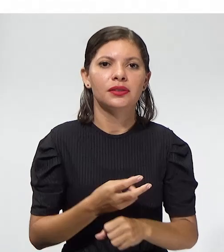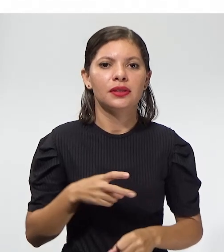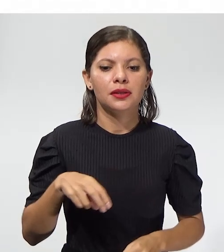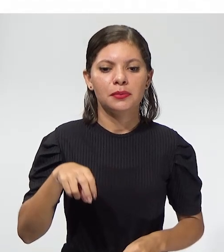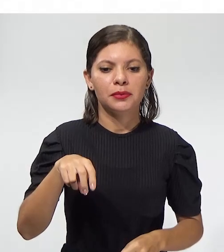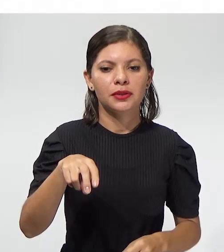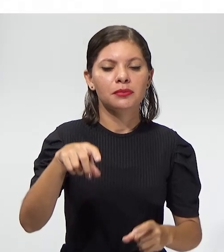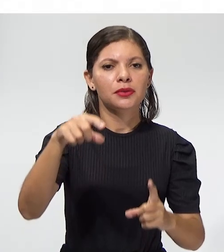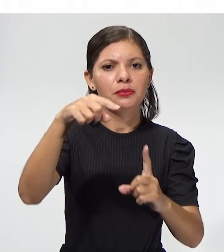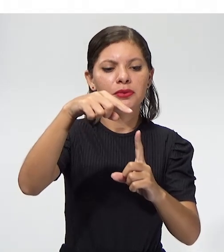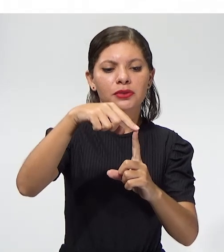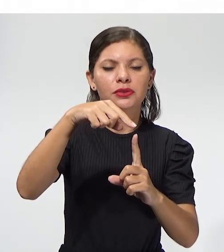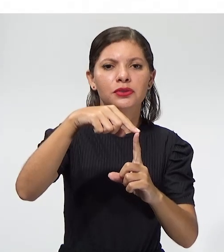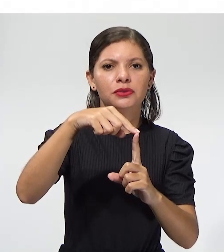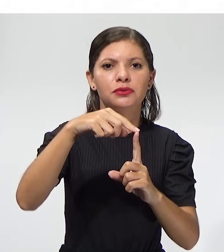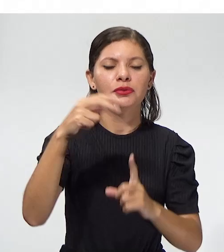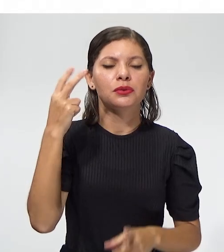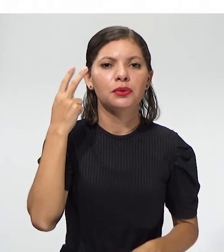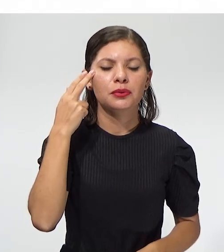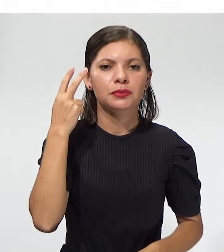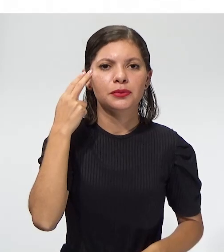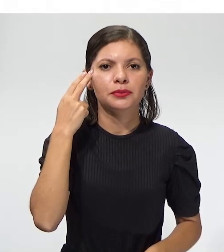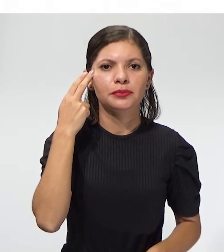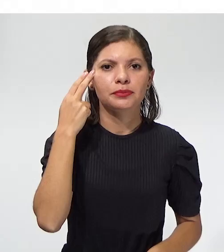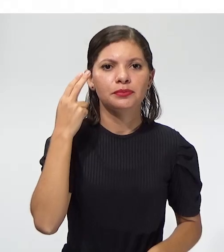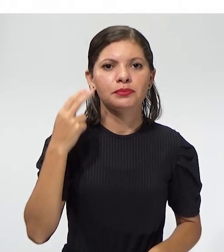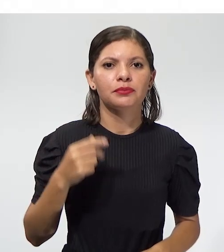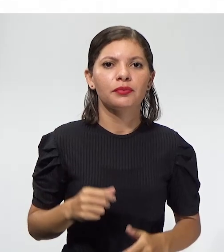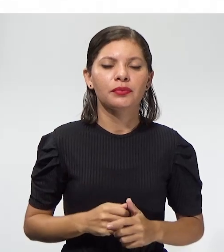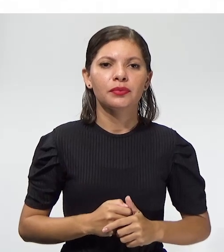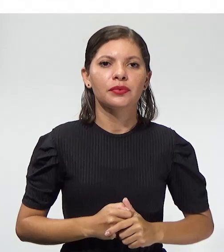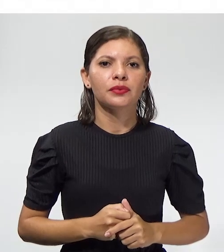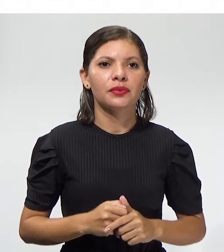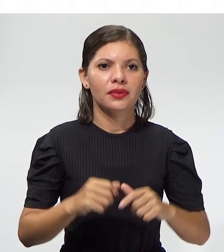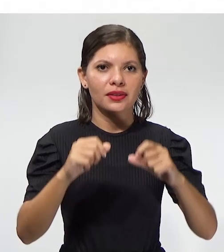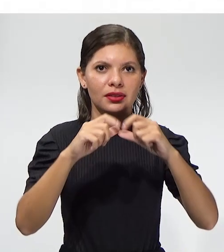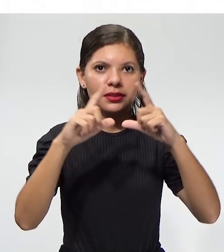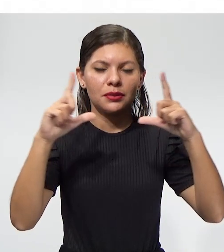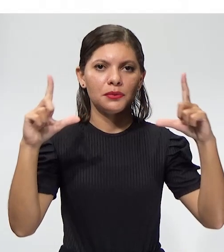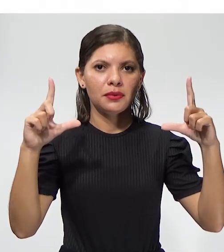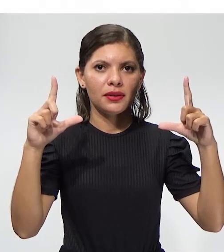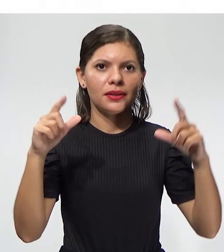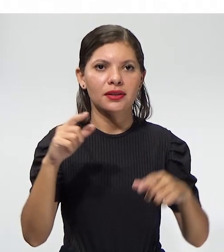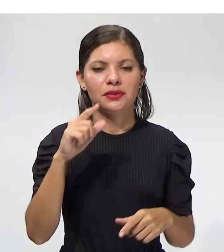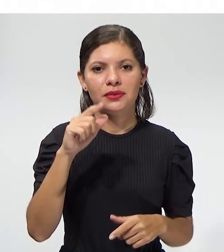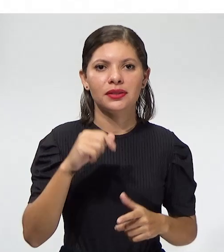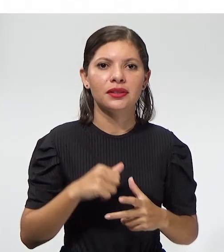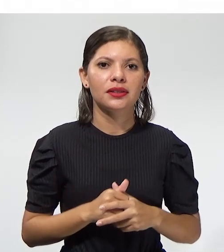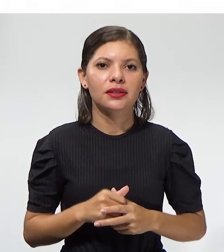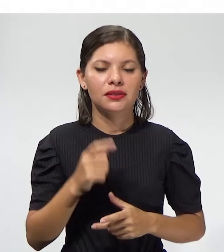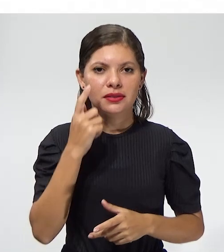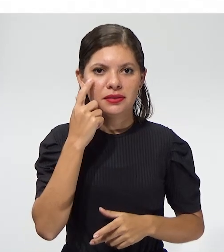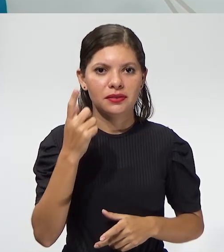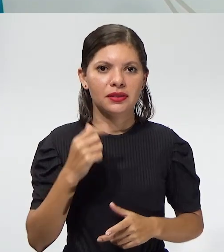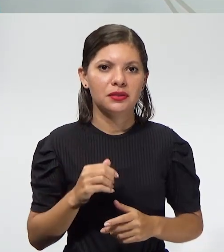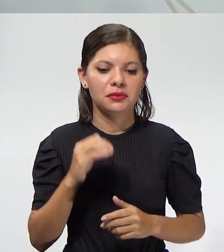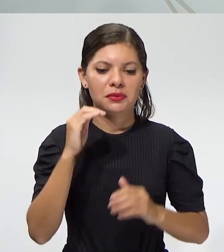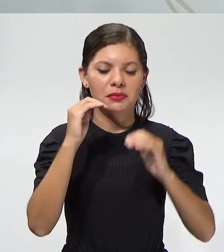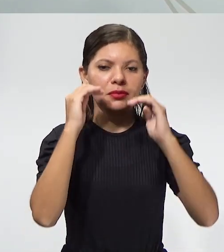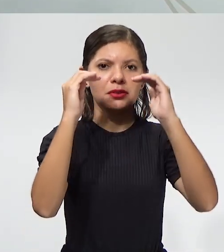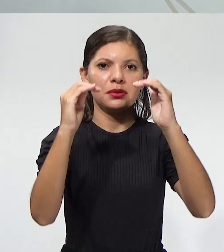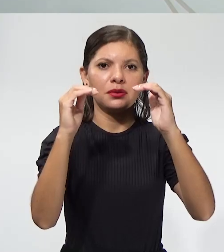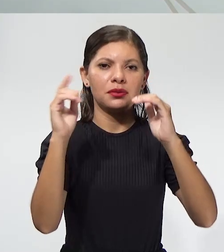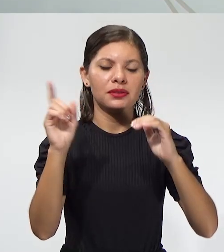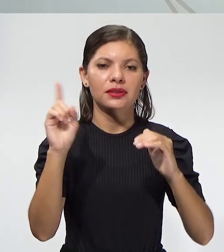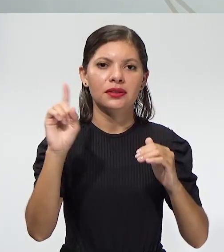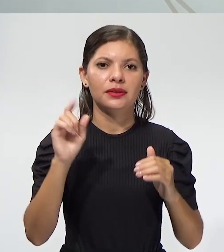professora falou, né? Tudo ali caminha para um objetivo comum. Não que esse quadro, né? Esse quadro aí acima, esse quadrado